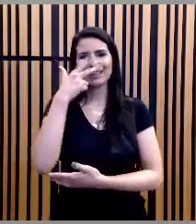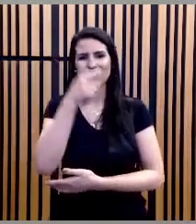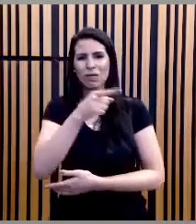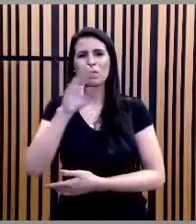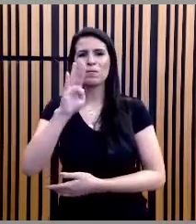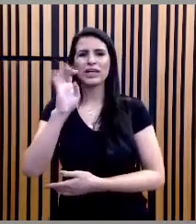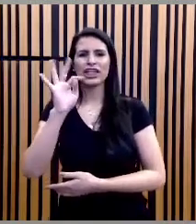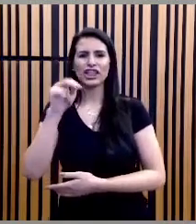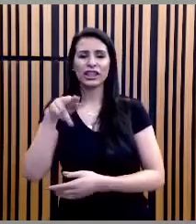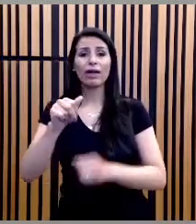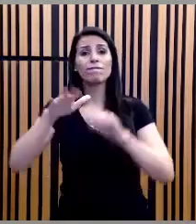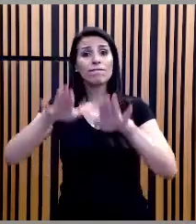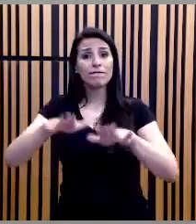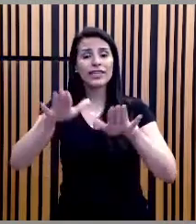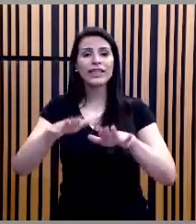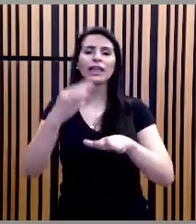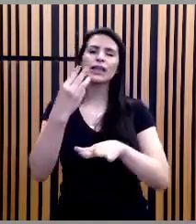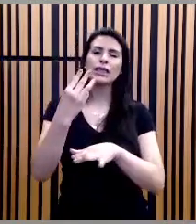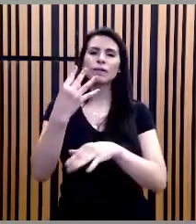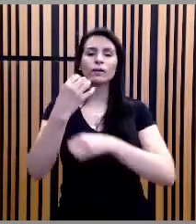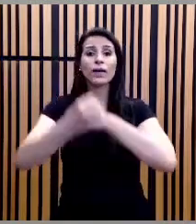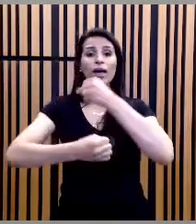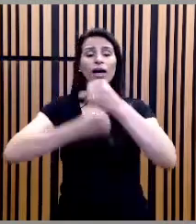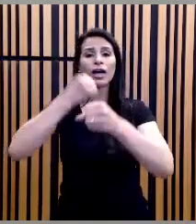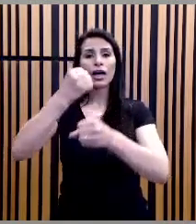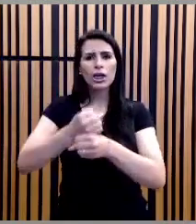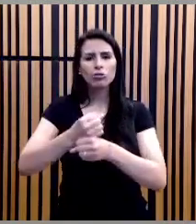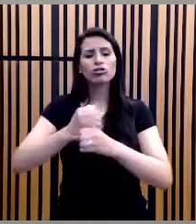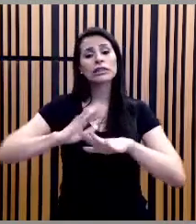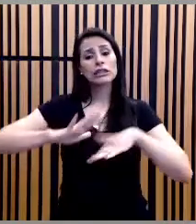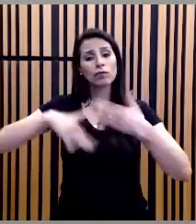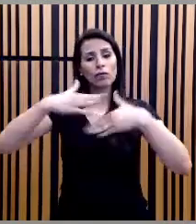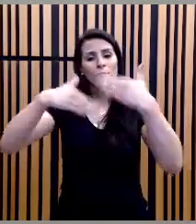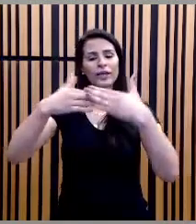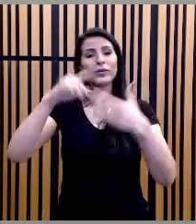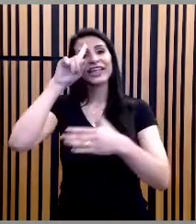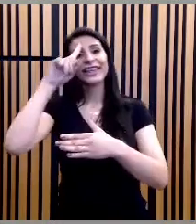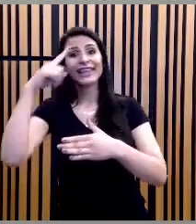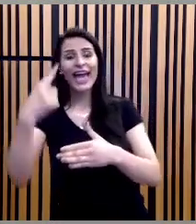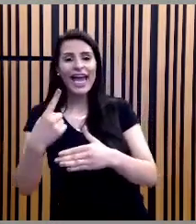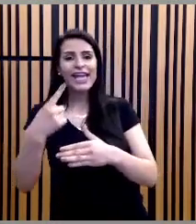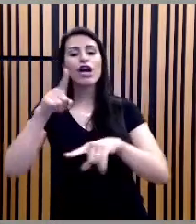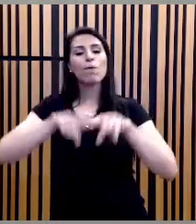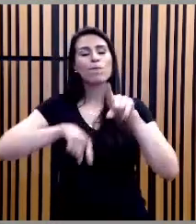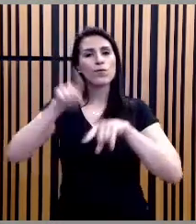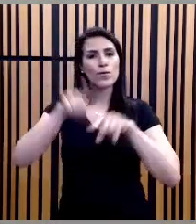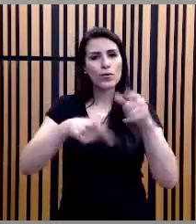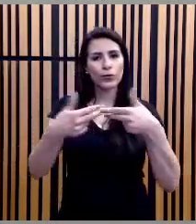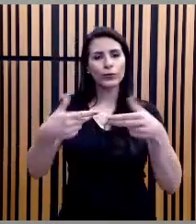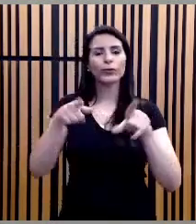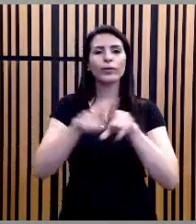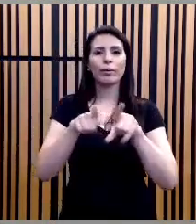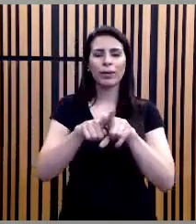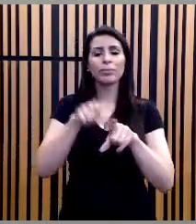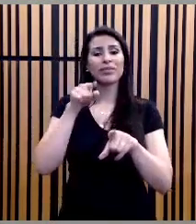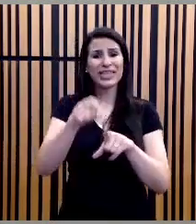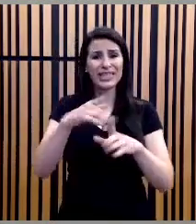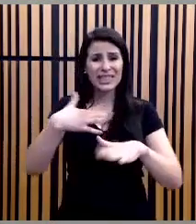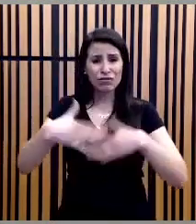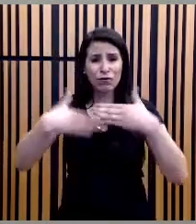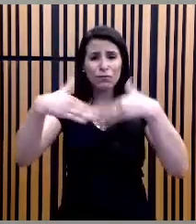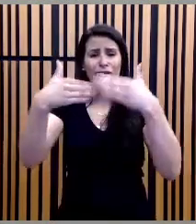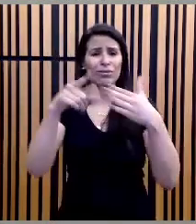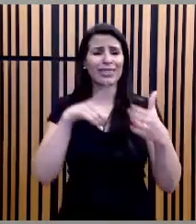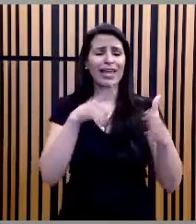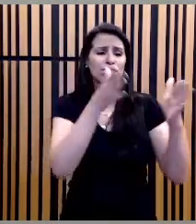De 3 a 4 anos fazendo um desenvolvimento da ideia e do produto. E esse desenvolvimento, pessoal, passa por várias